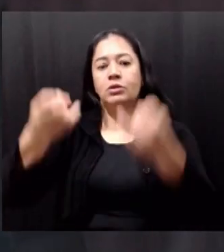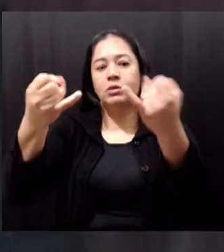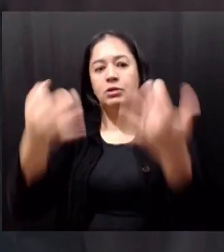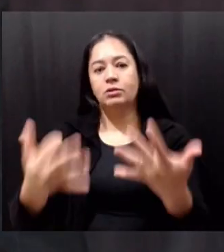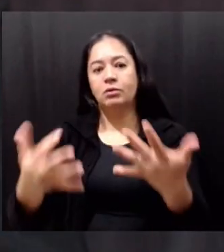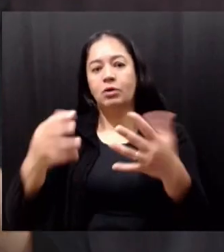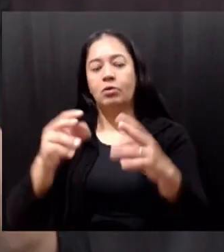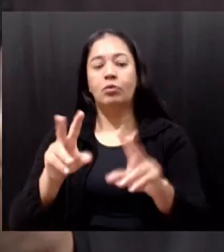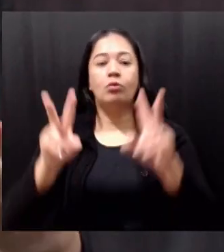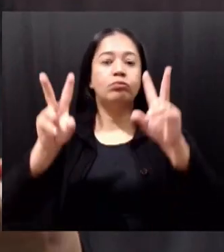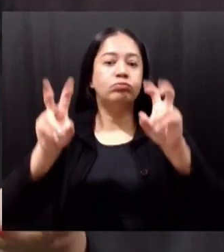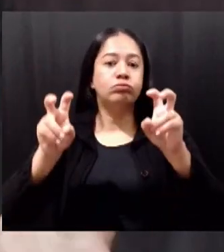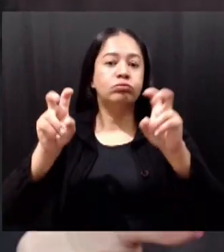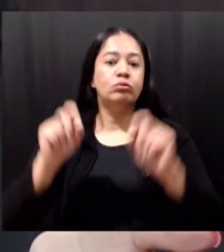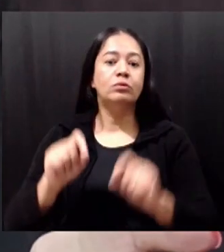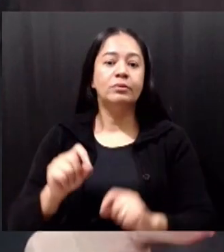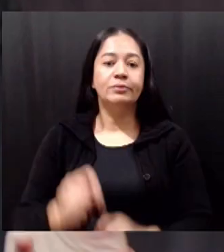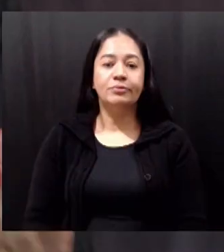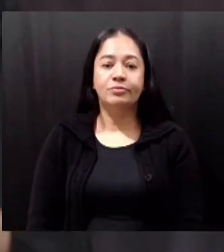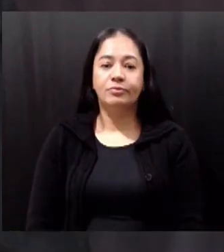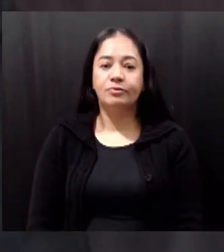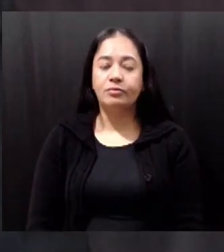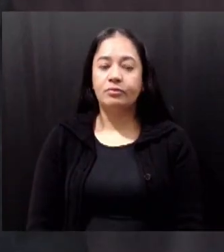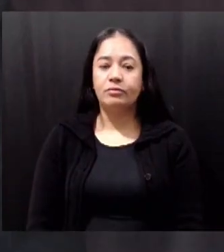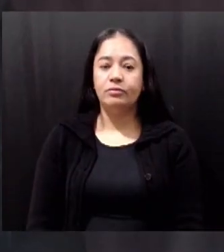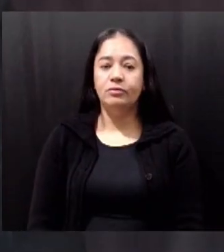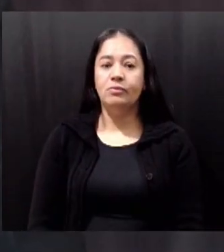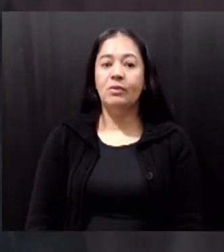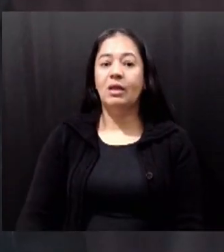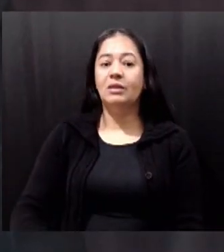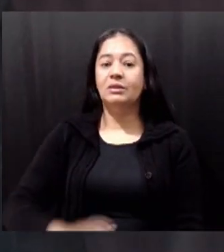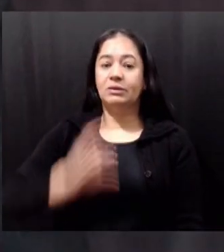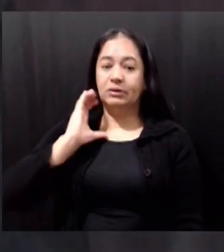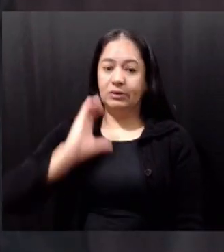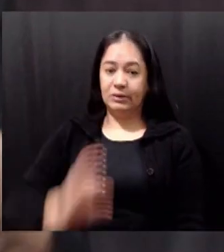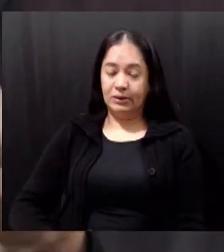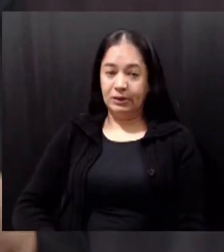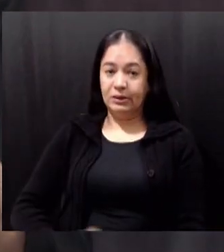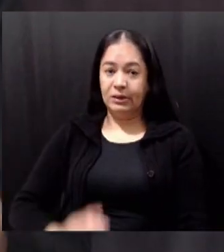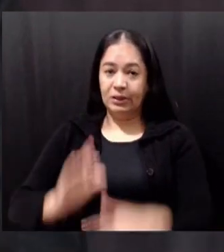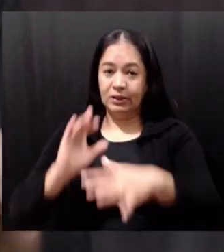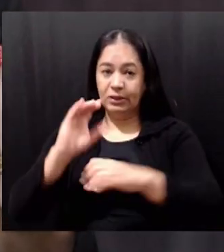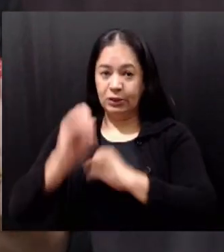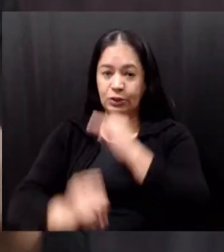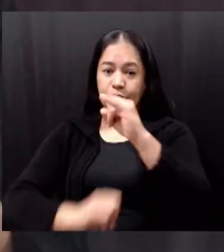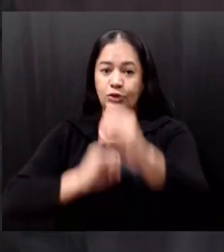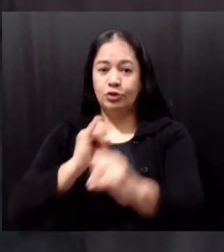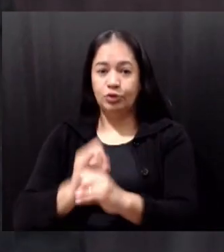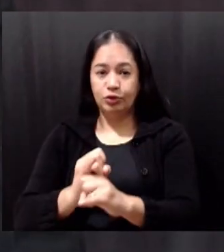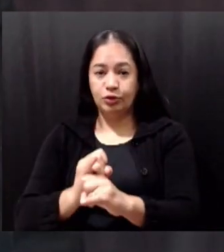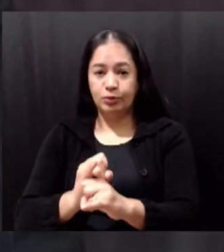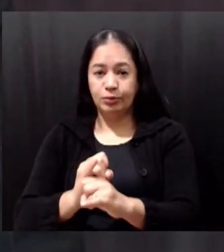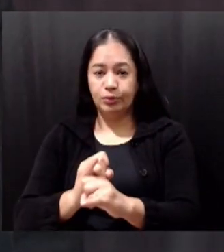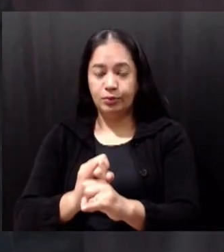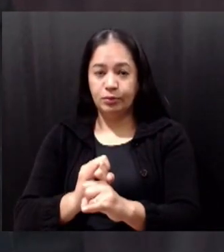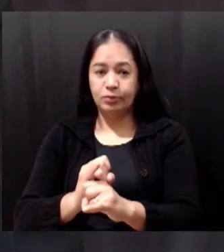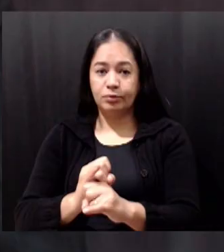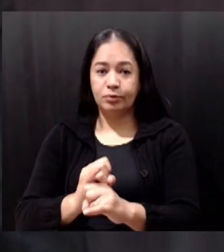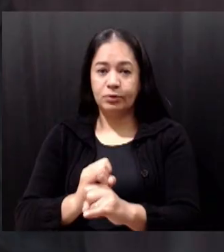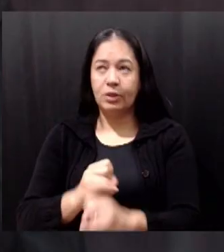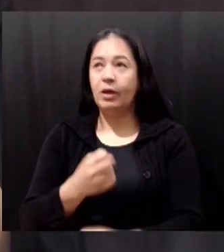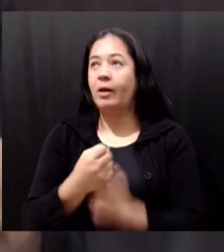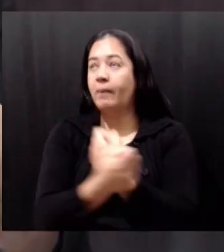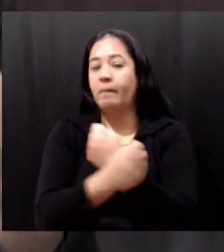questão da cidadania digital. Uhum. Hoje é praticamente impossível que uma